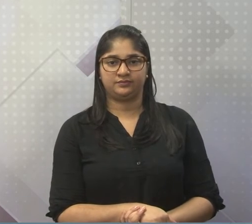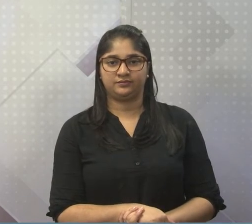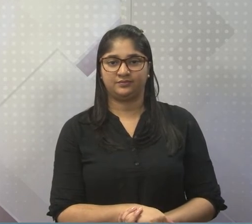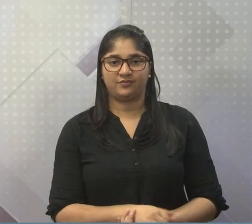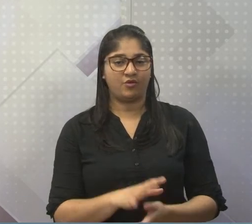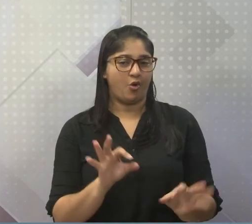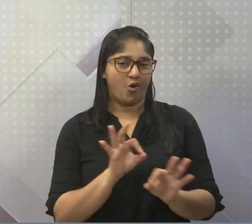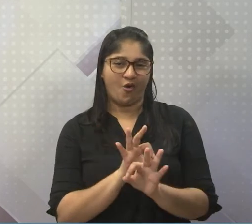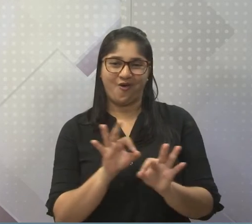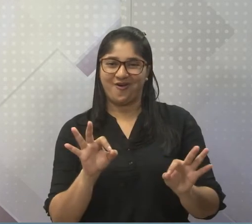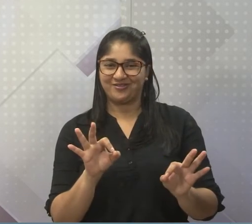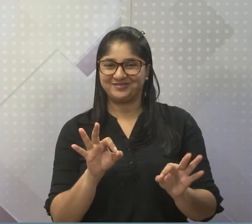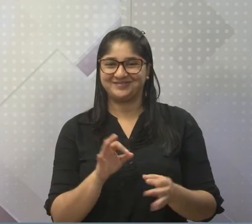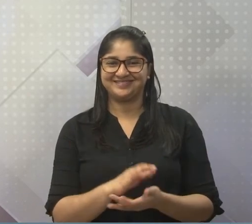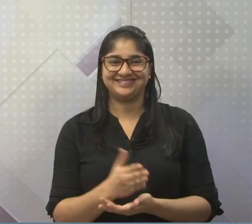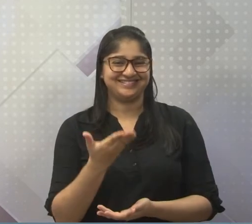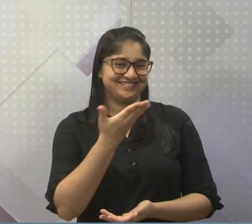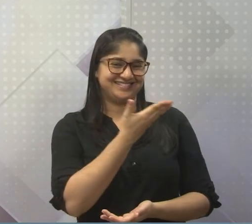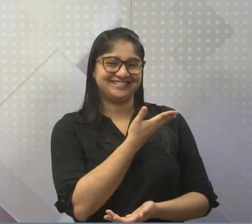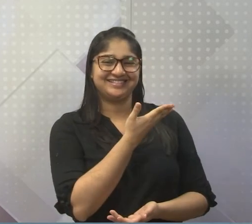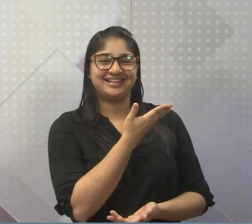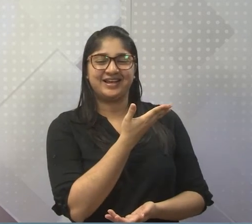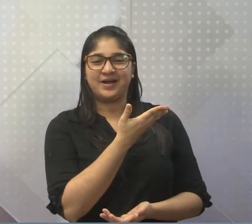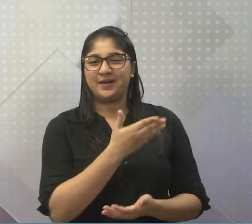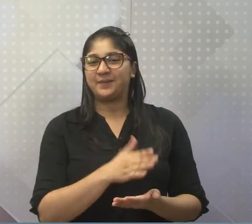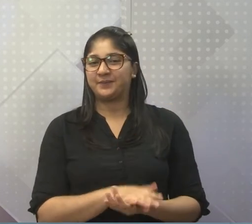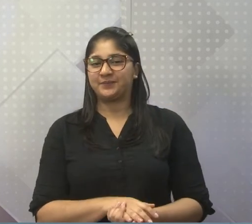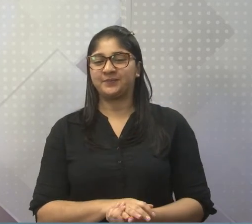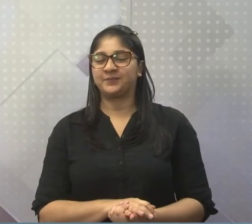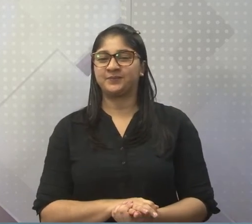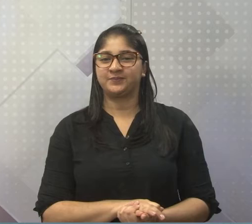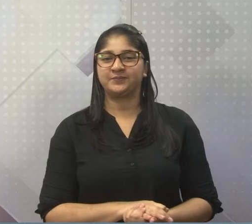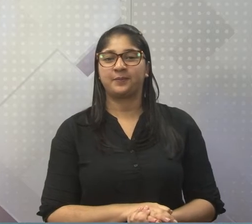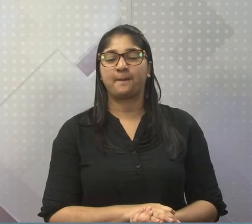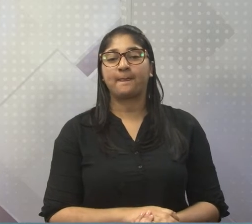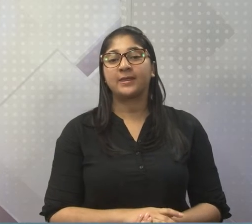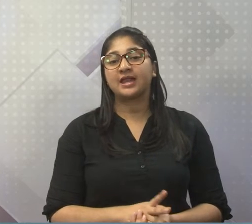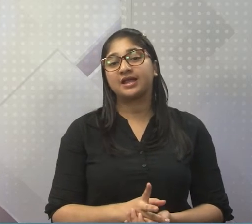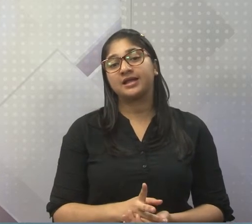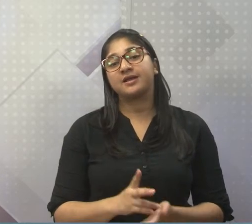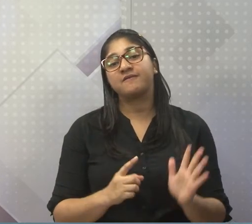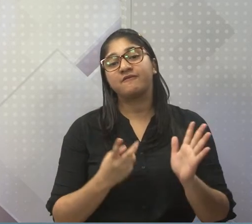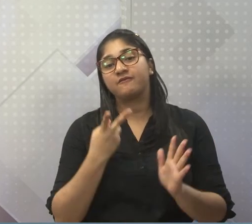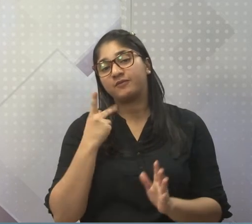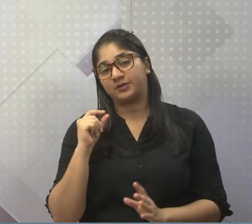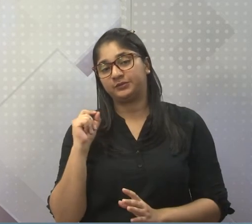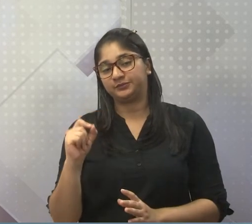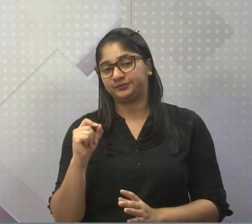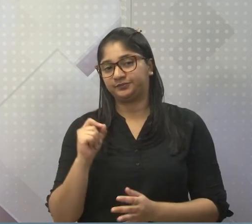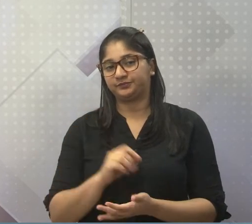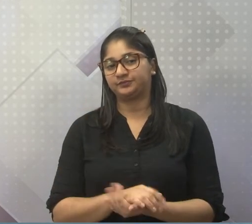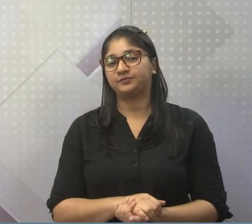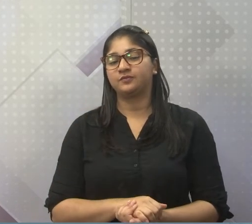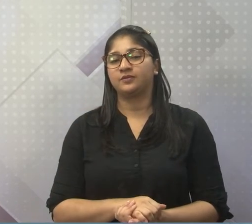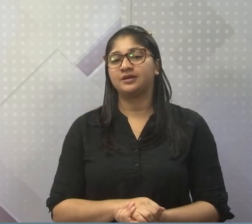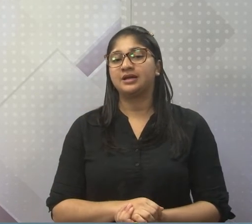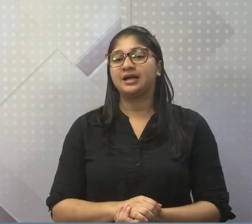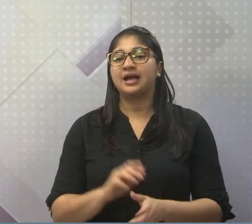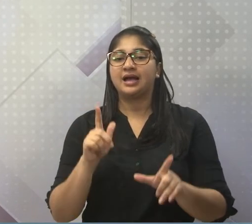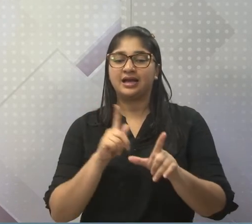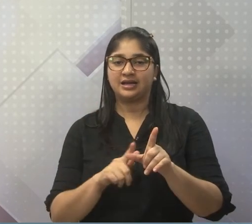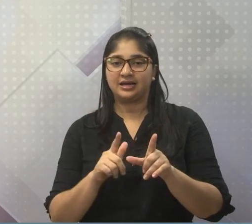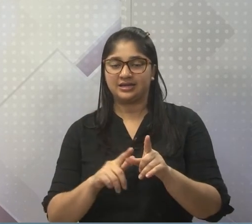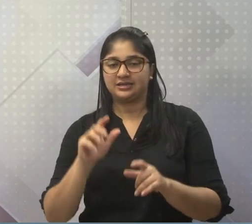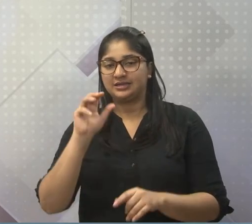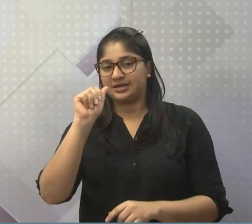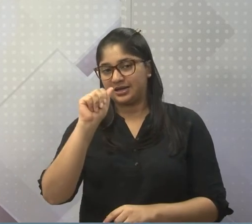Perfeito, por sinal, né? Muito bem desenhado, maravilhoso. E digo a vocês que o meu A, a